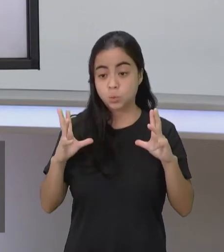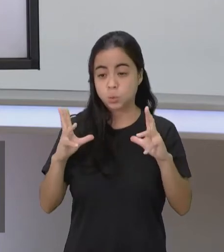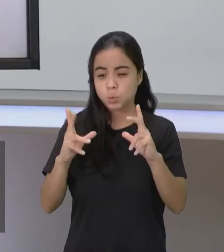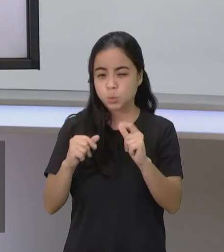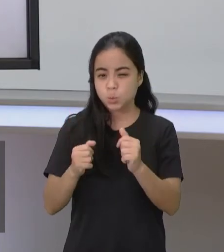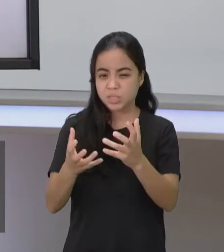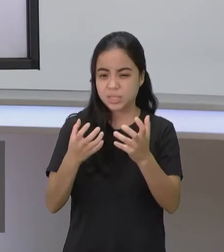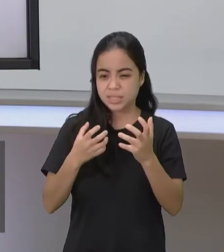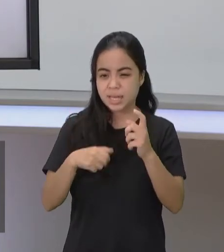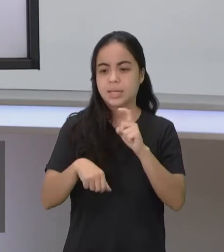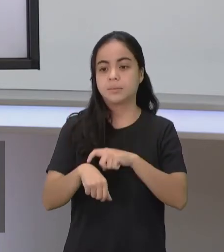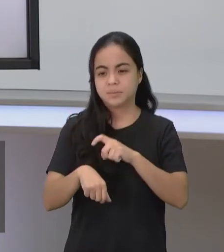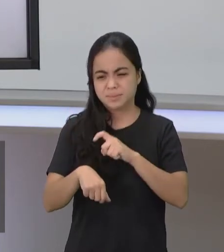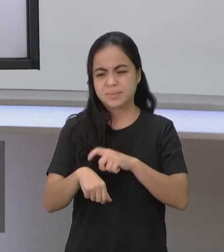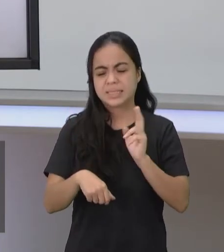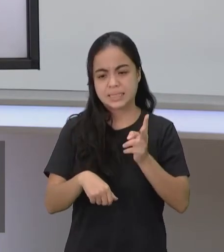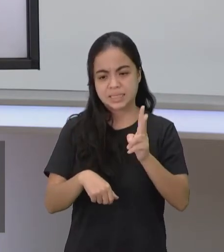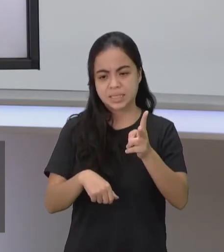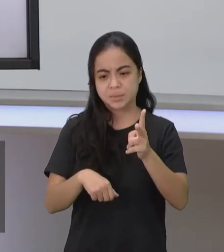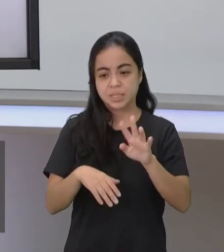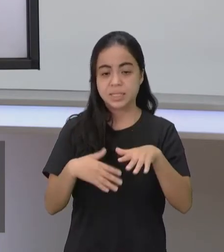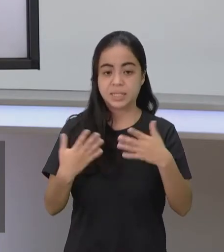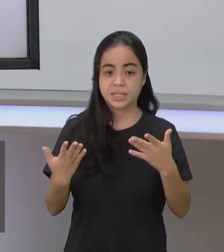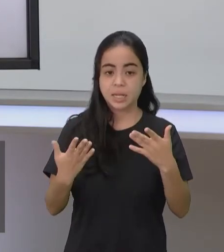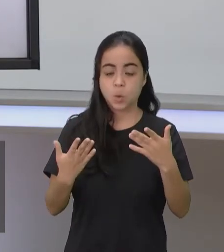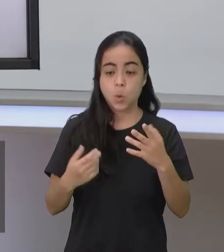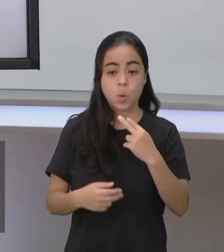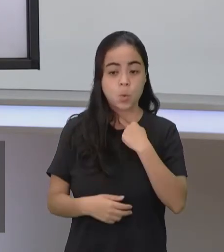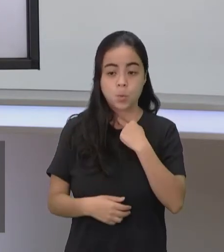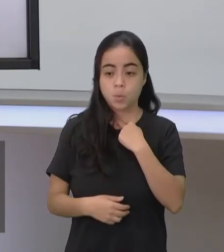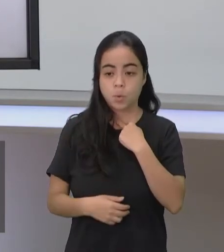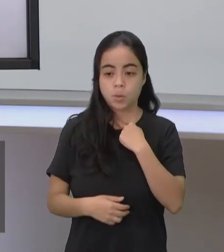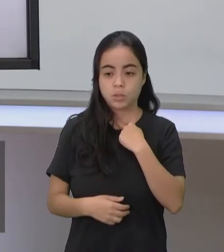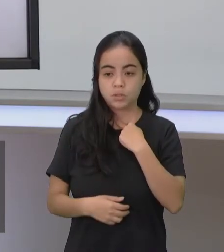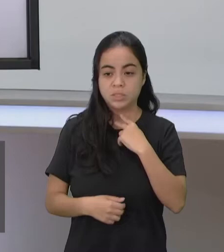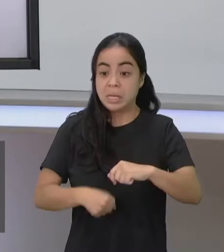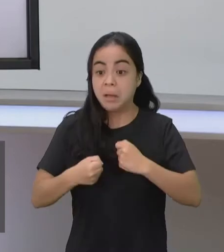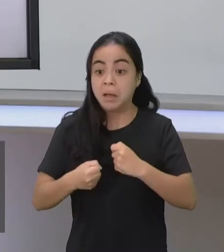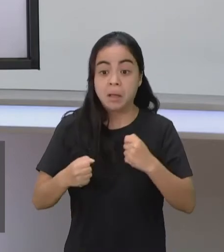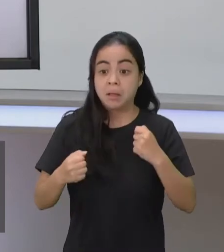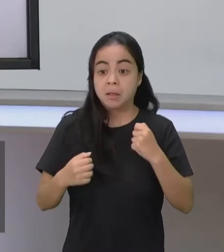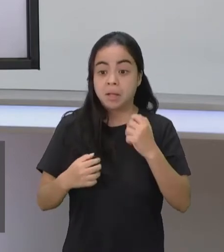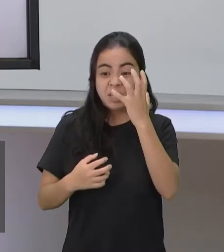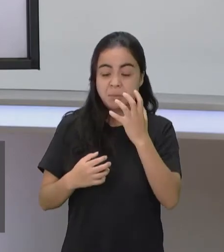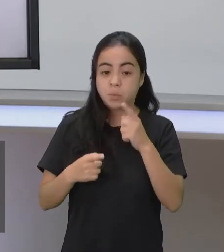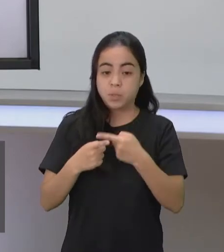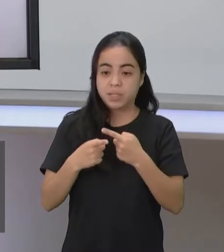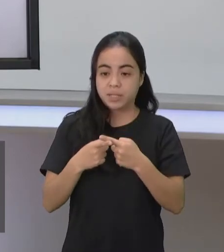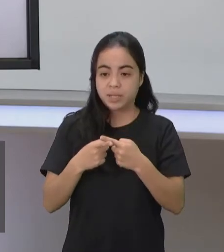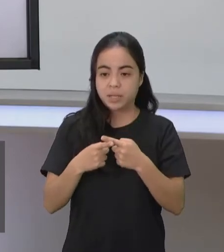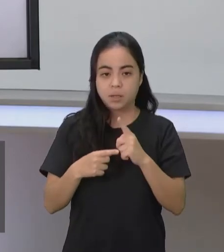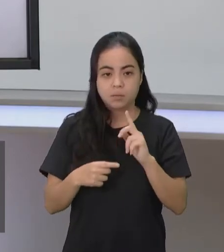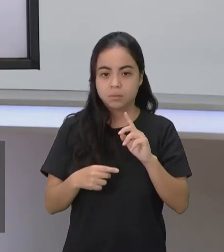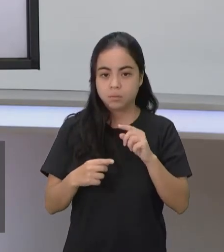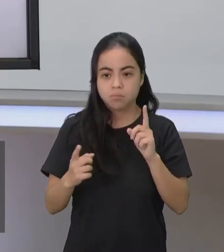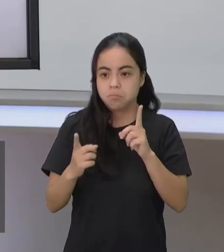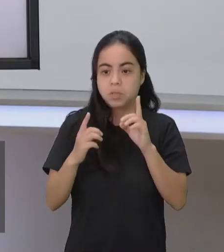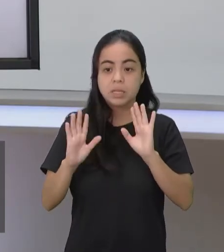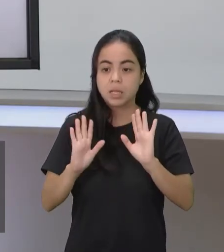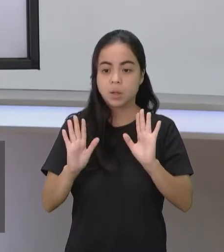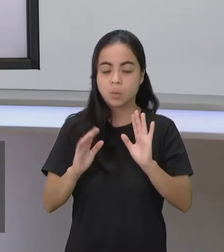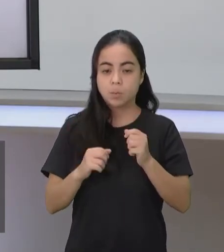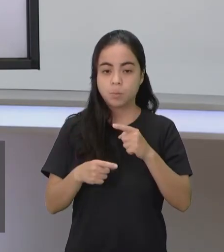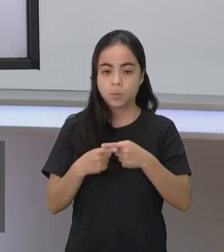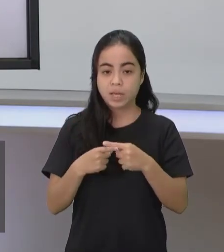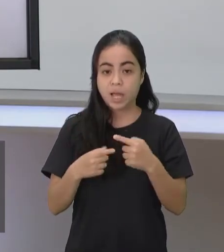tempo todo. Então, dessa mesma maneira, a gente não pode utilizar como desculpa um instinto que a gente nunca atende. Porque se eu estivesse